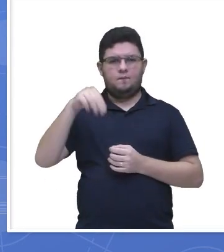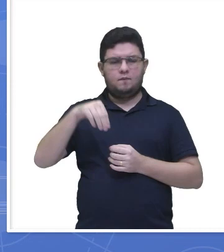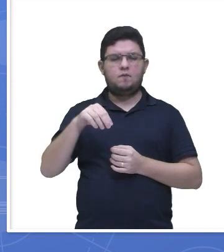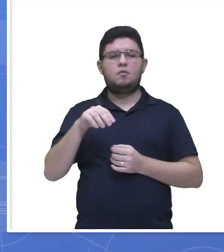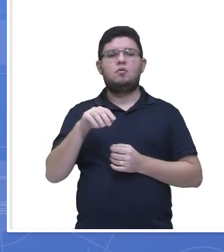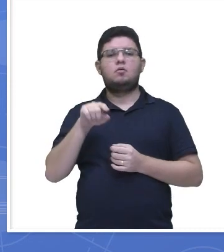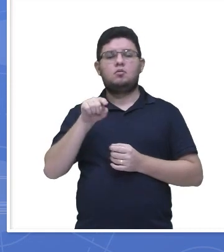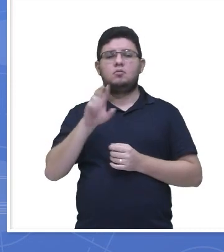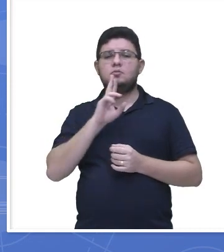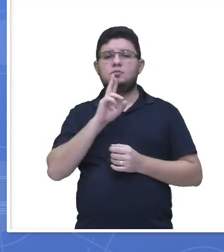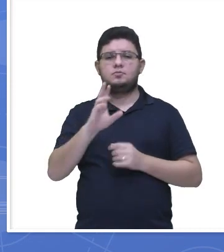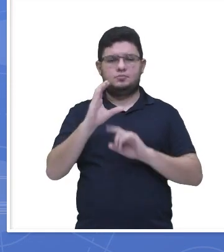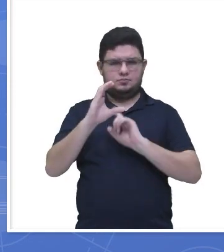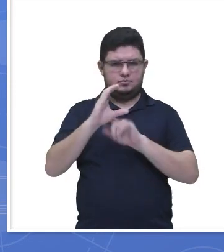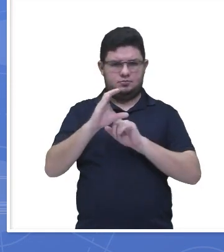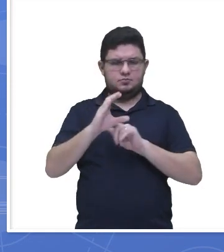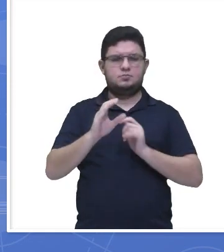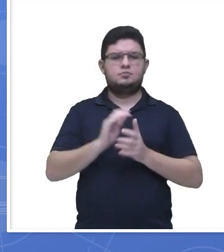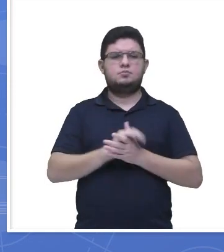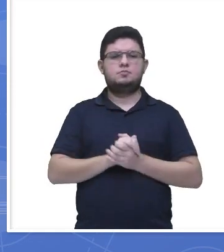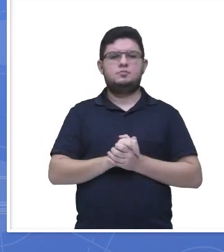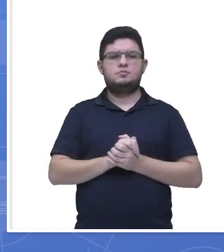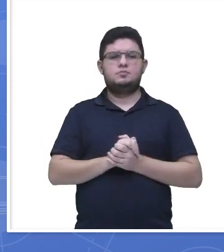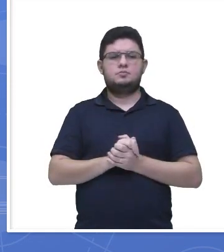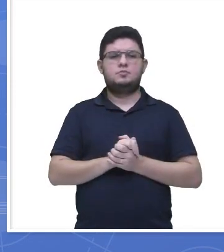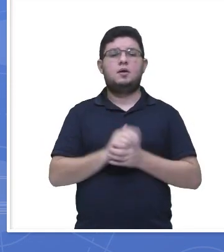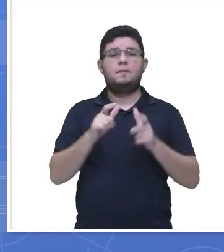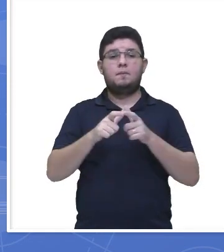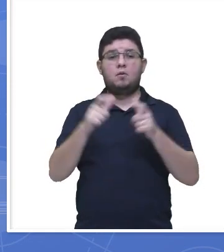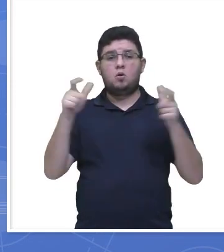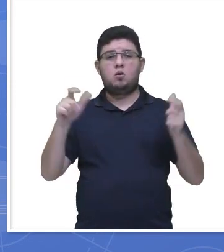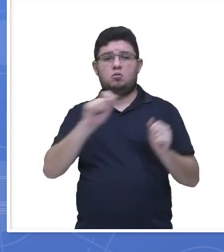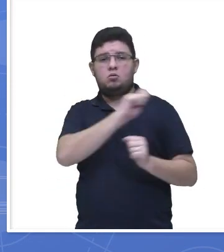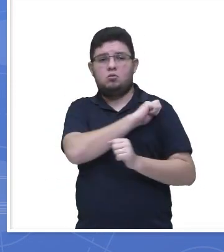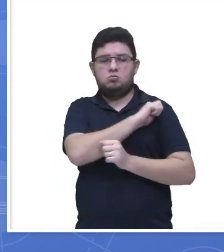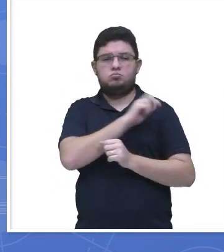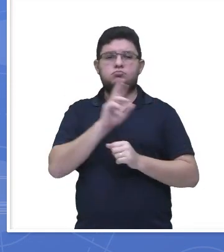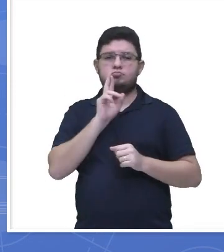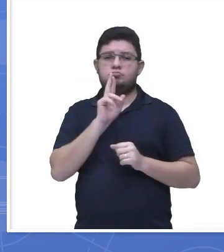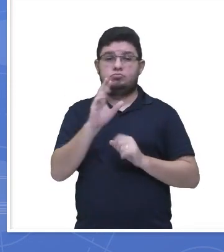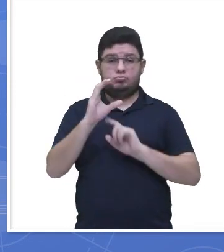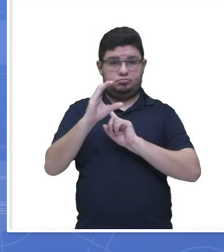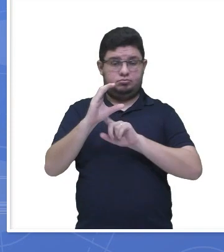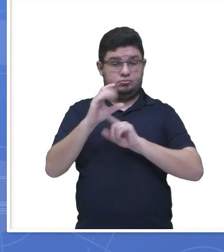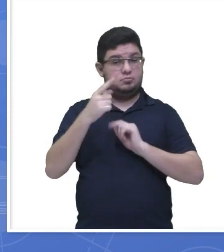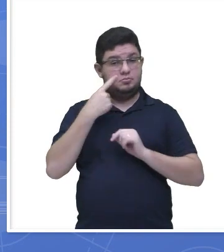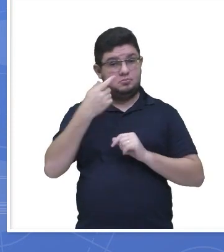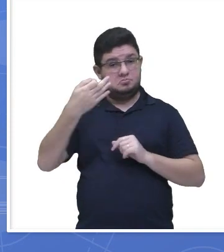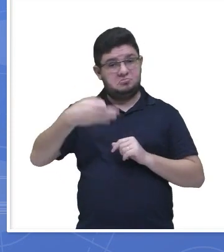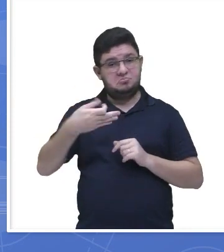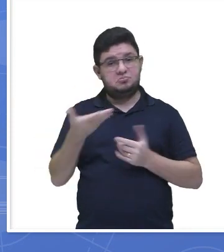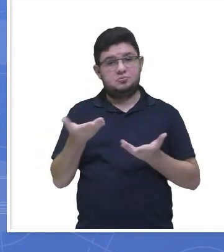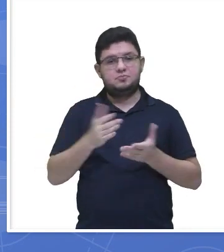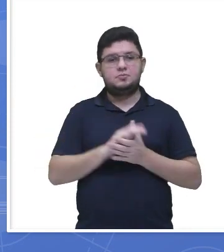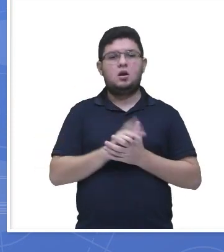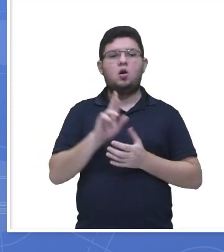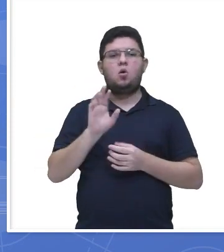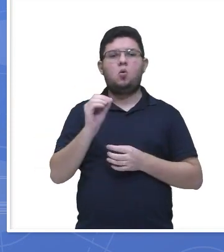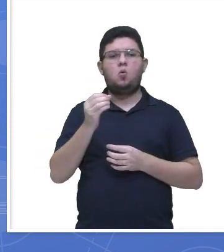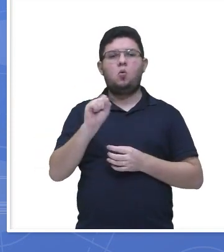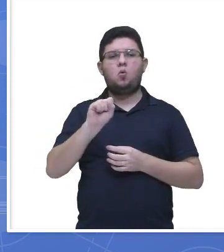Apostando aí na letra C. A maior parte dos nossos alunos, então, aí apostando na letra C. Vamos ver se vocês acertaram, né? Aí nós temos Rose,